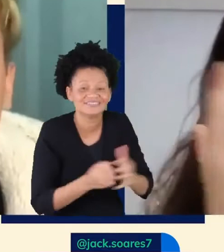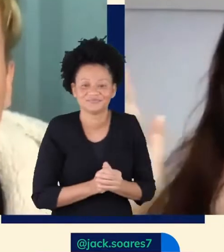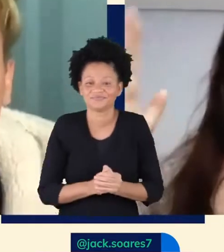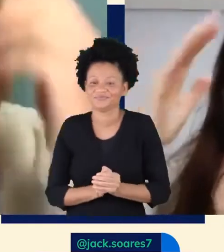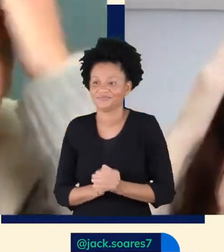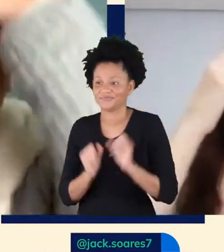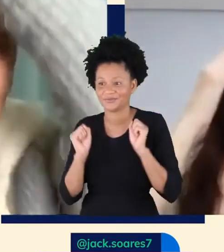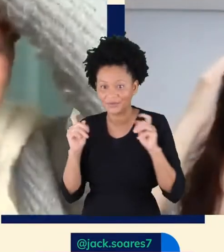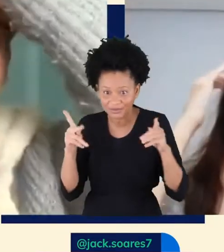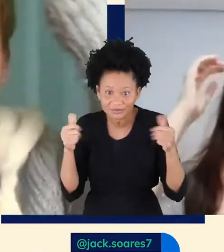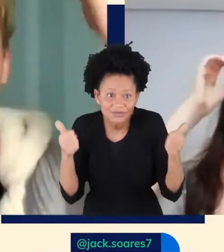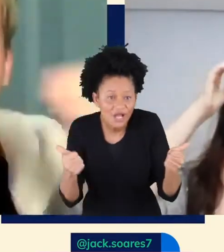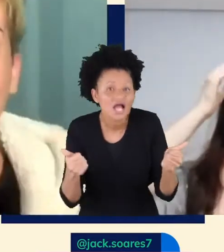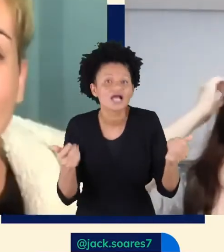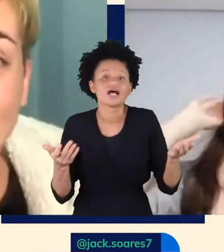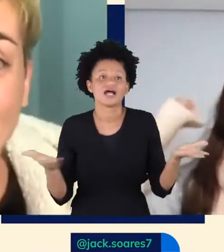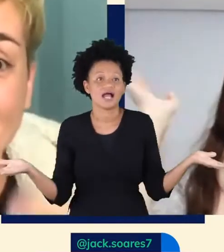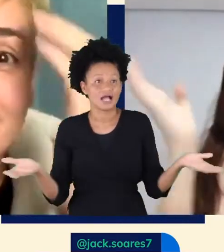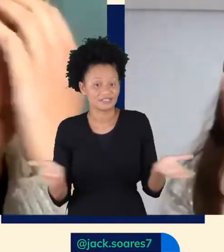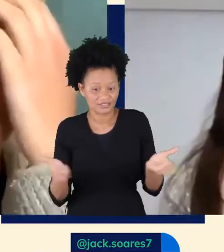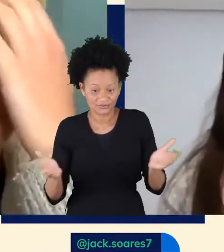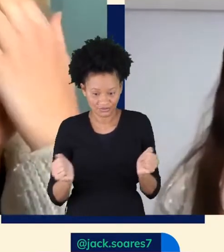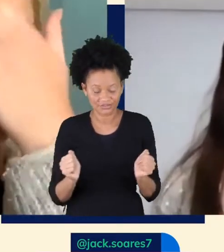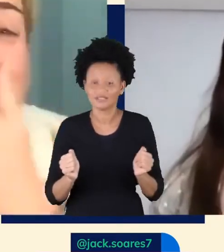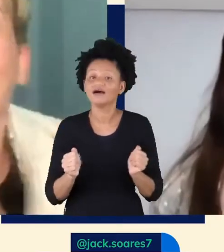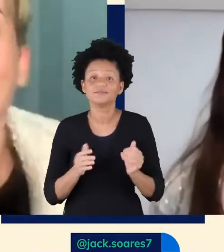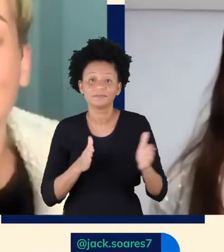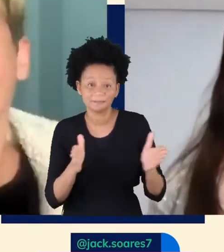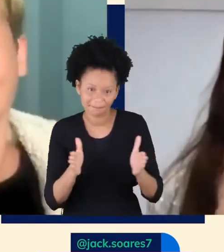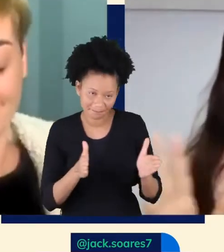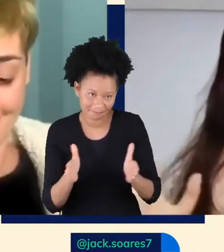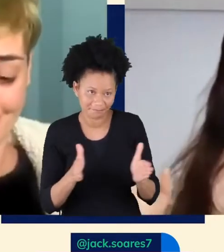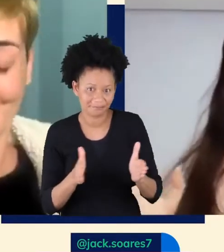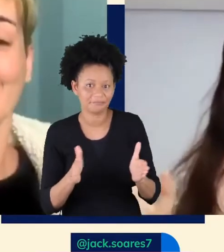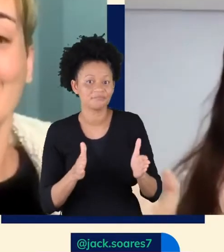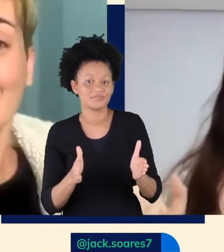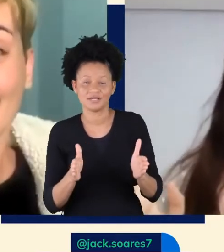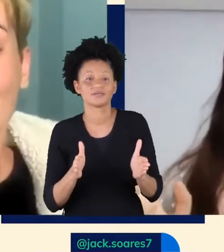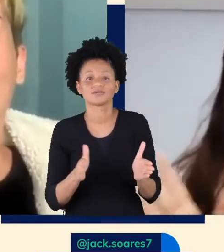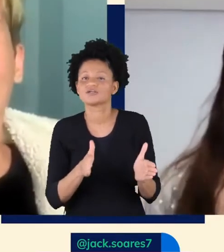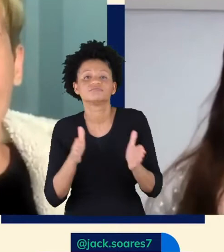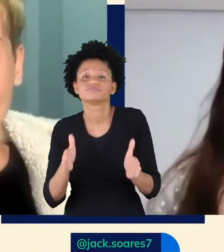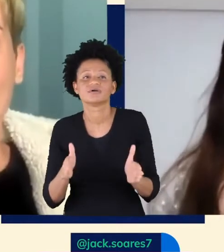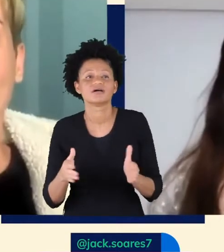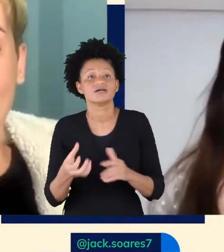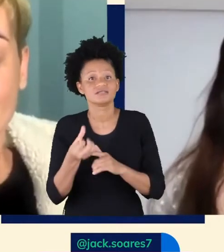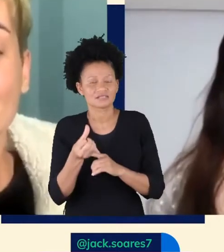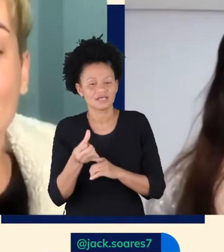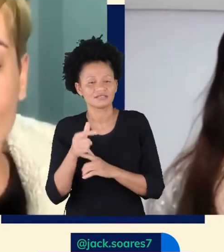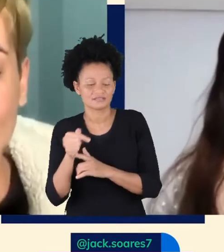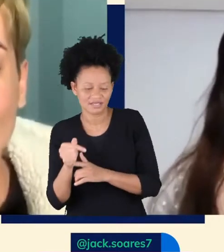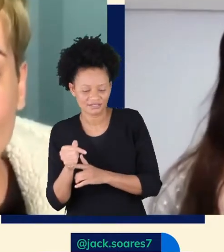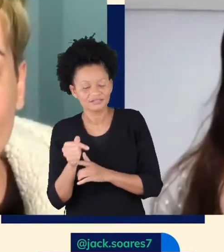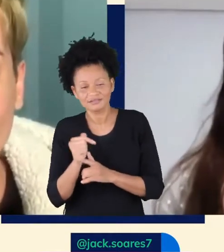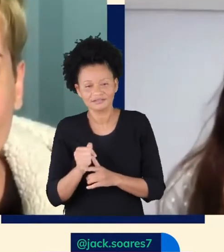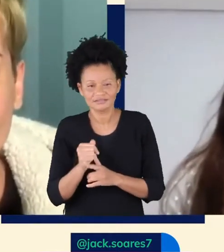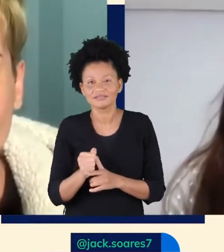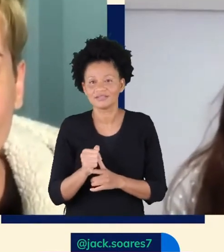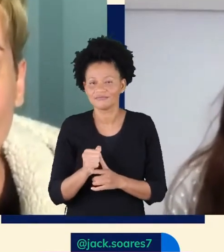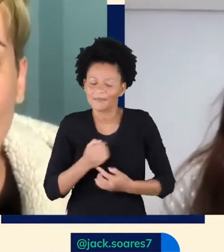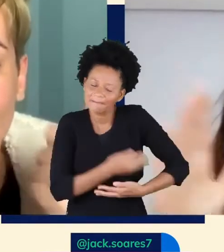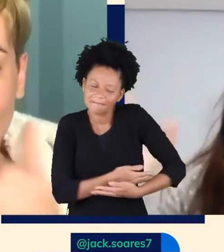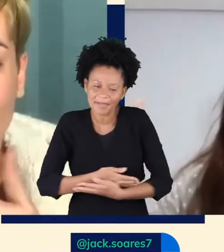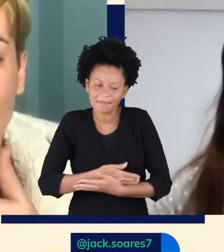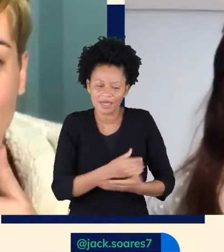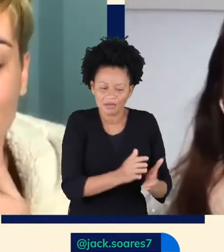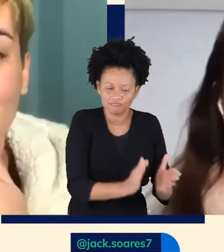vai. Gente. Então, ó, gente, nós chegamos até essa faixa etária que eu falei, faz 6, 7 anos.